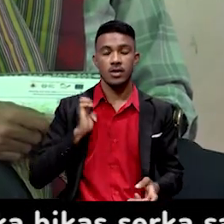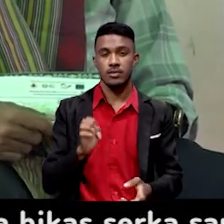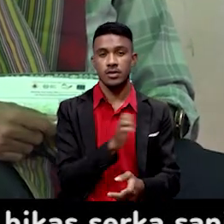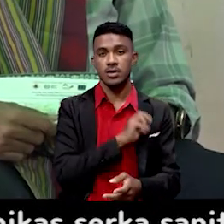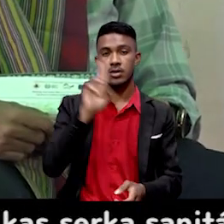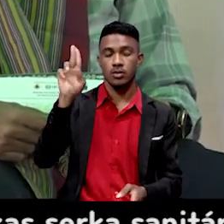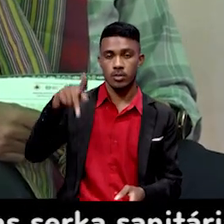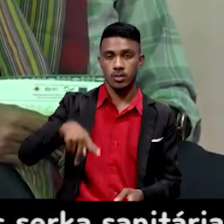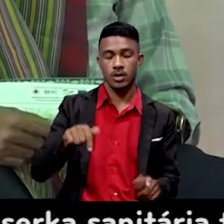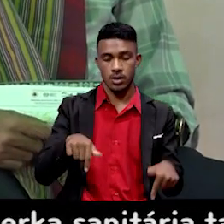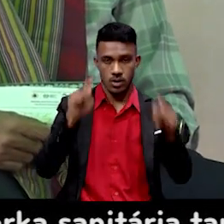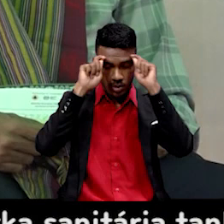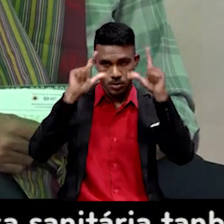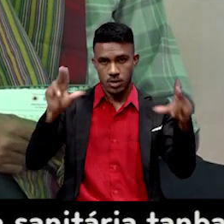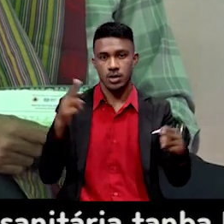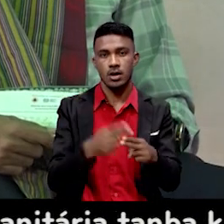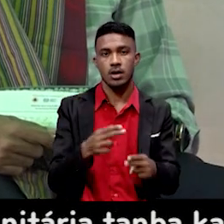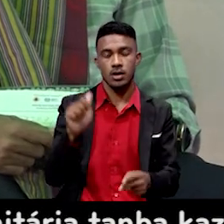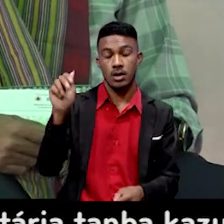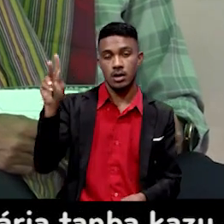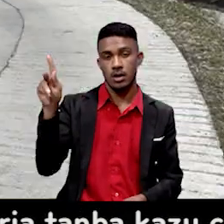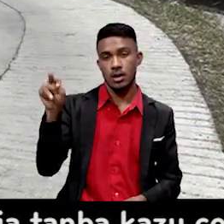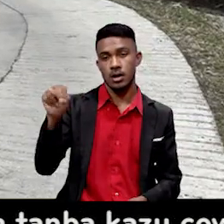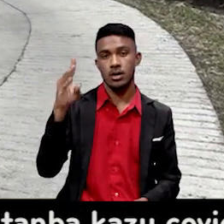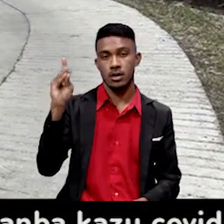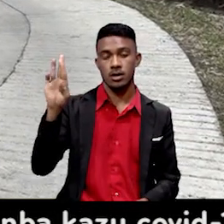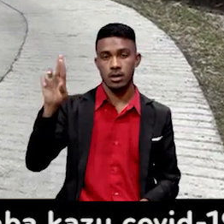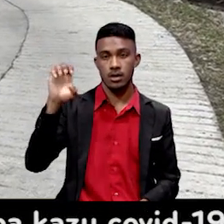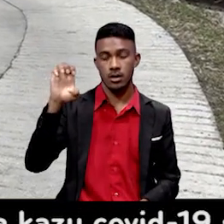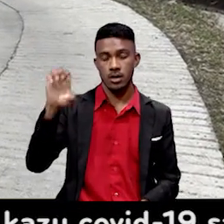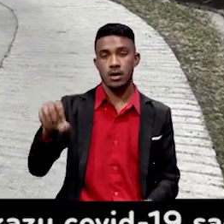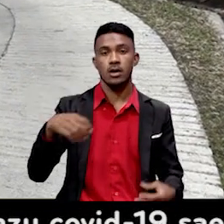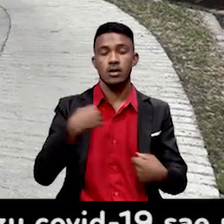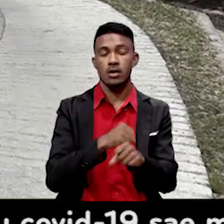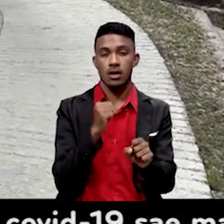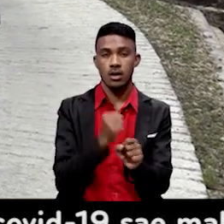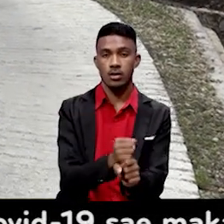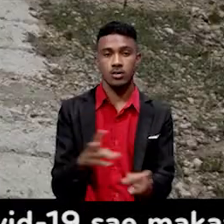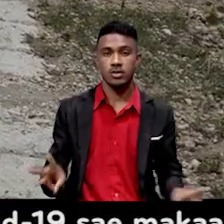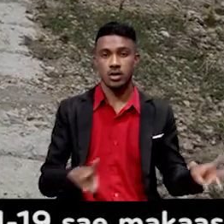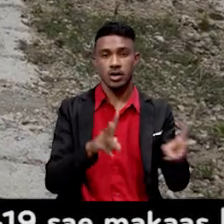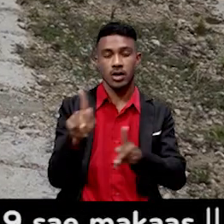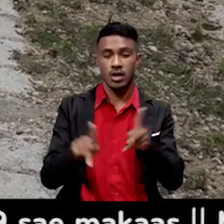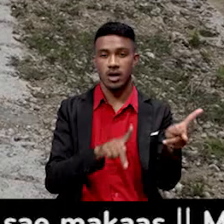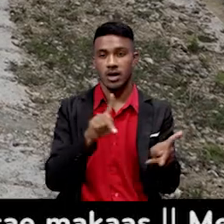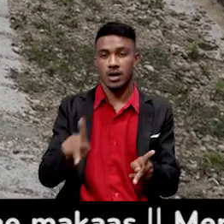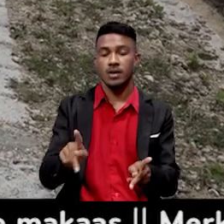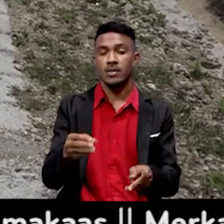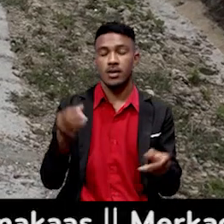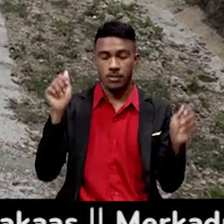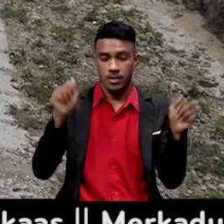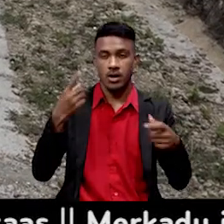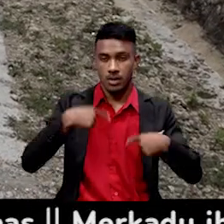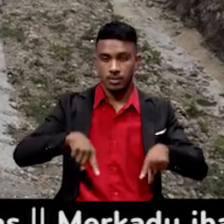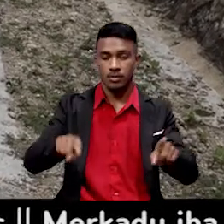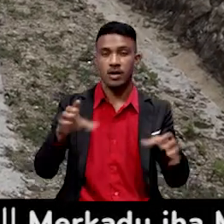Europeia e Timor-Leste André Jacob Sateteng, ho construção estrada ne comunidade Belelori produto local sira bafang e mercado.